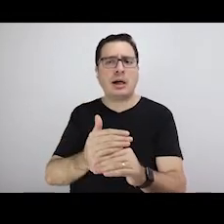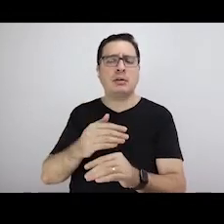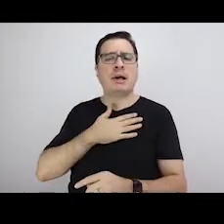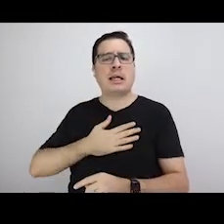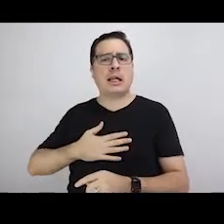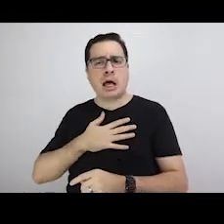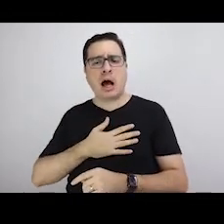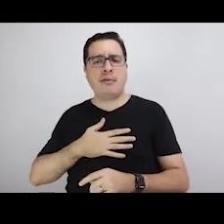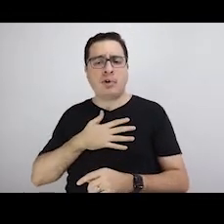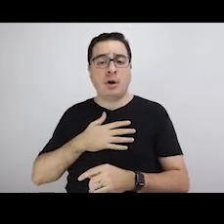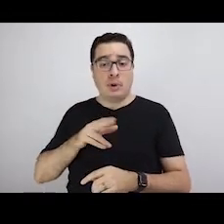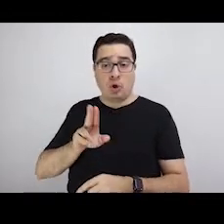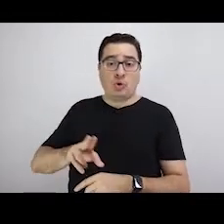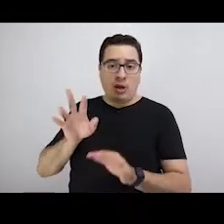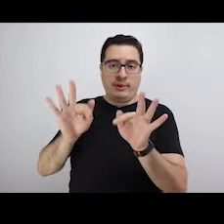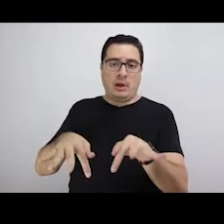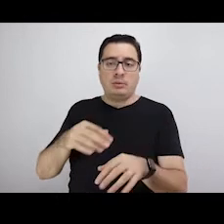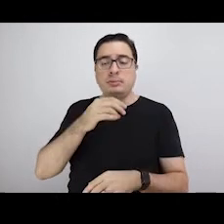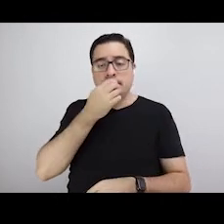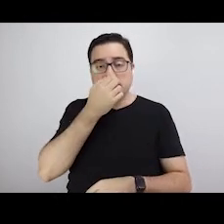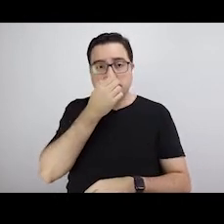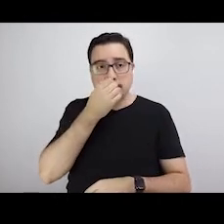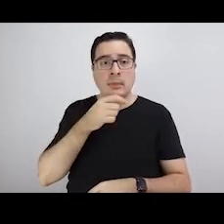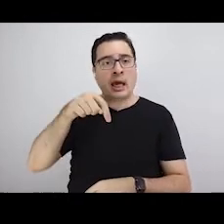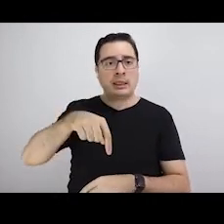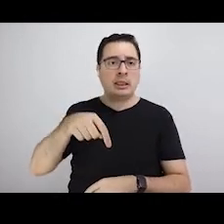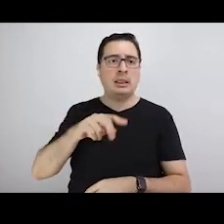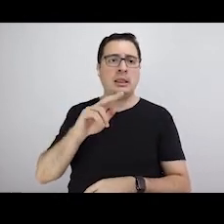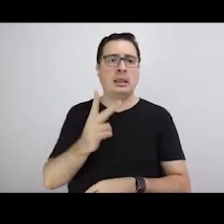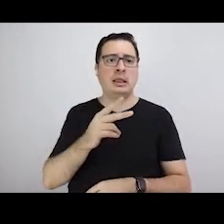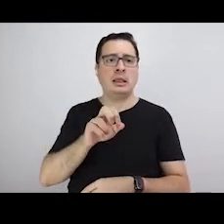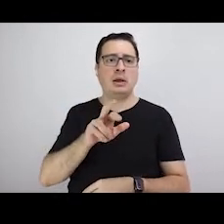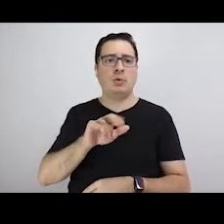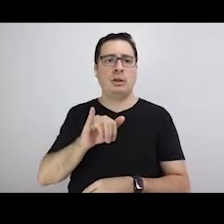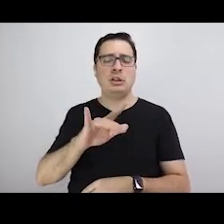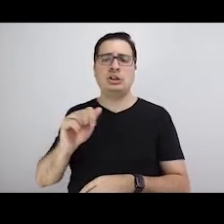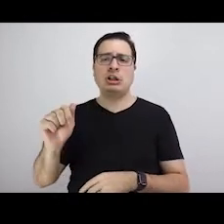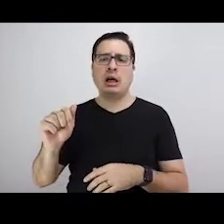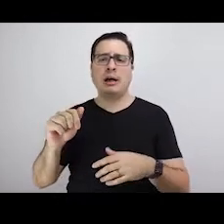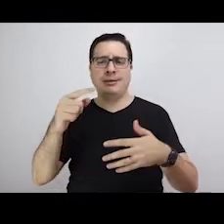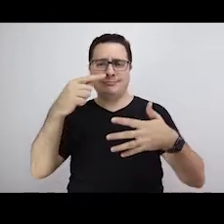agradável ao usuário final. Então, aqui as heurísticas, elas nada mais são do que 10